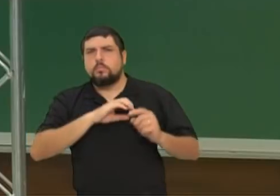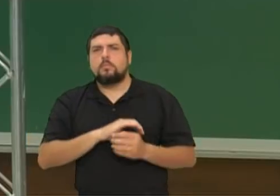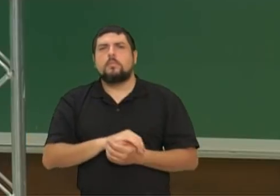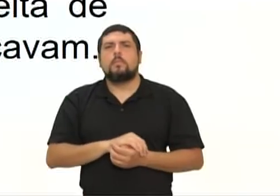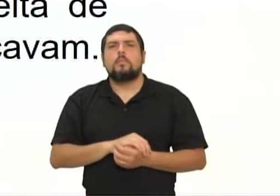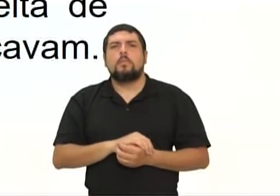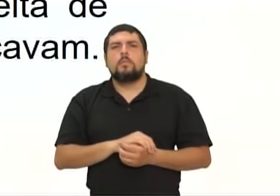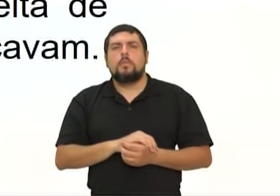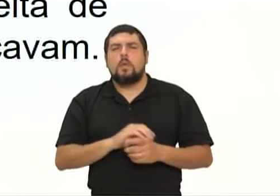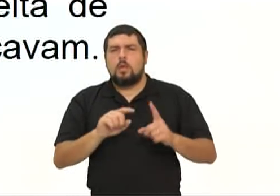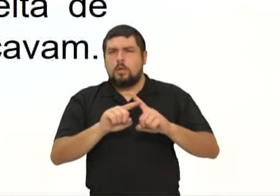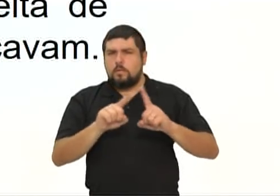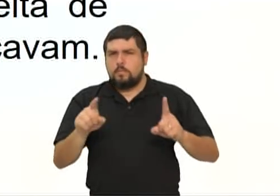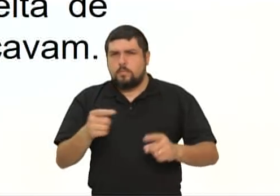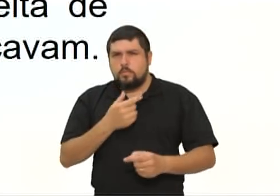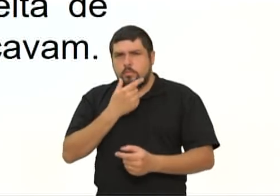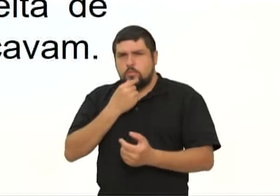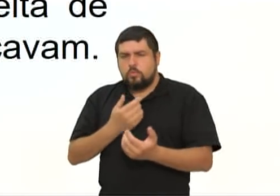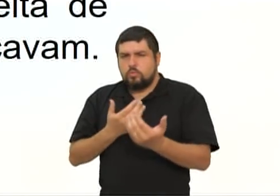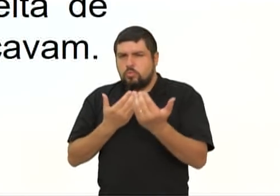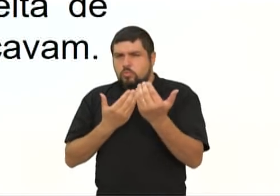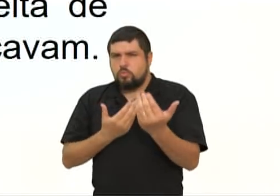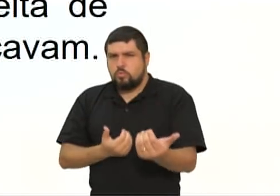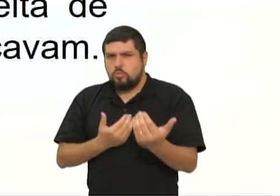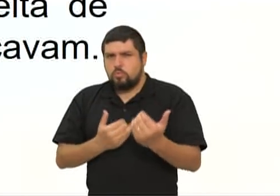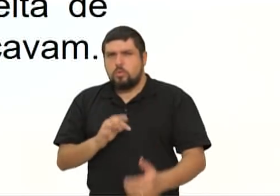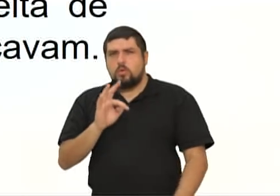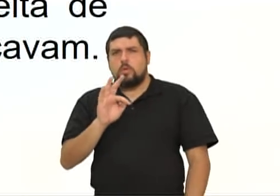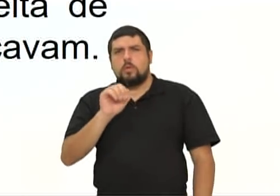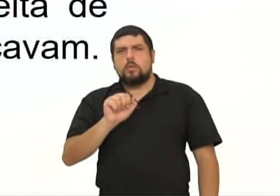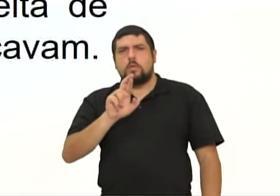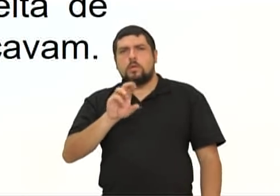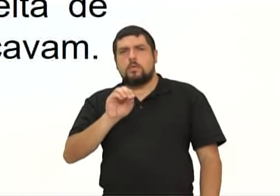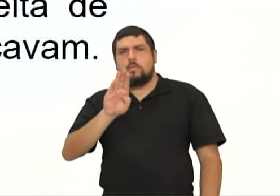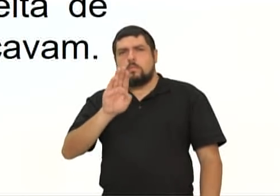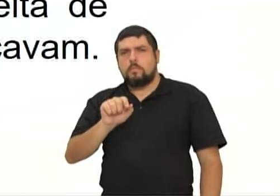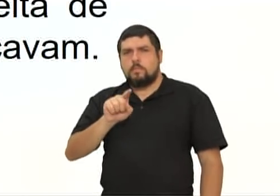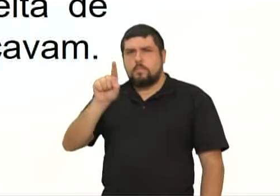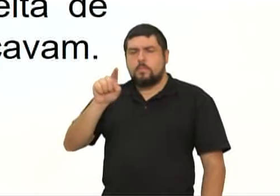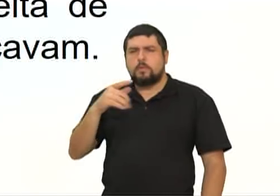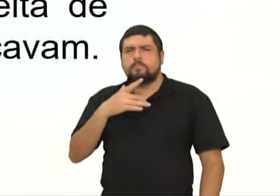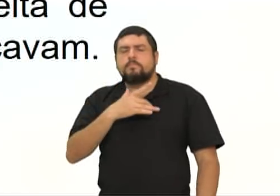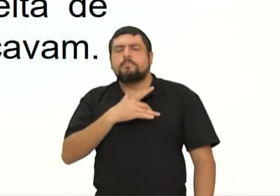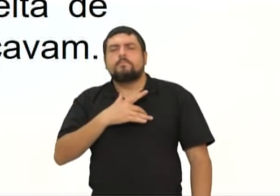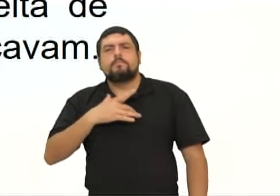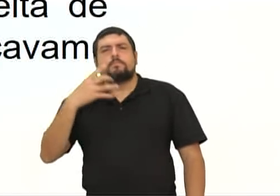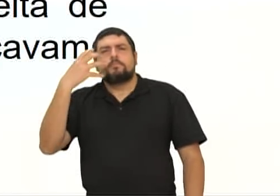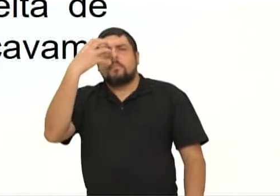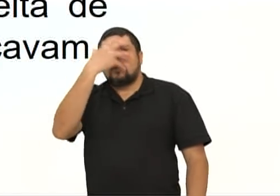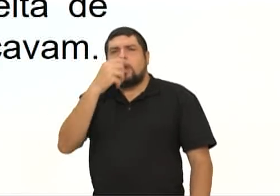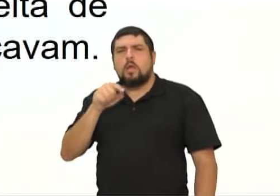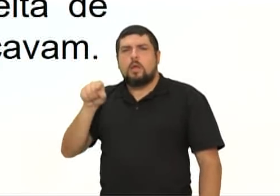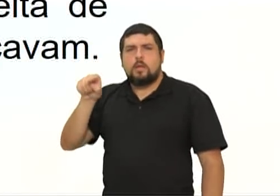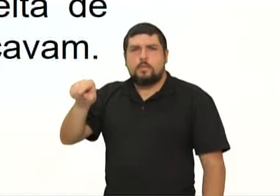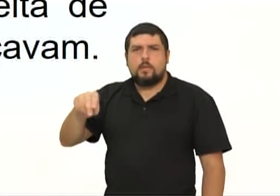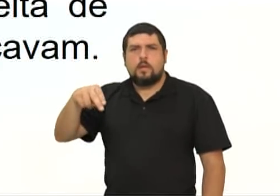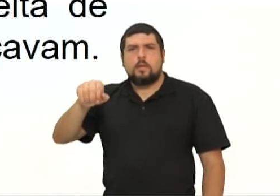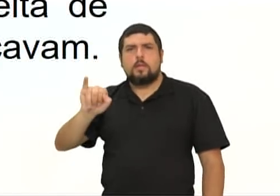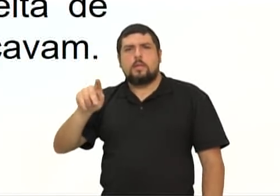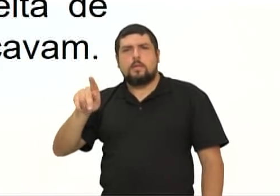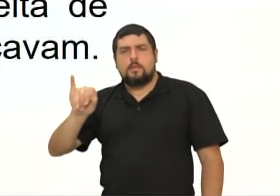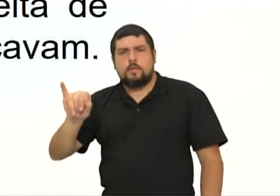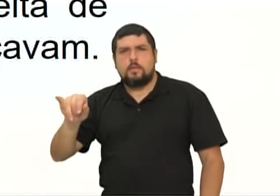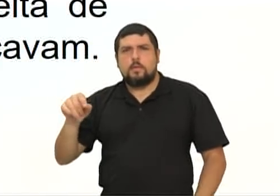um jovem guerreiro chamado Tarobá, que era apaixonado por Naipi, fugiu com a linda